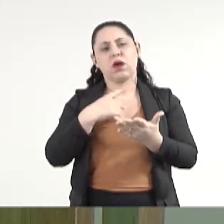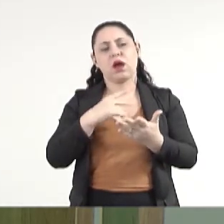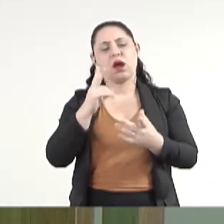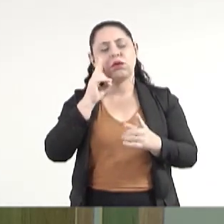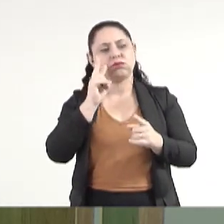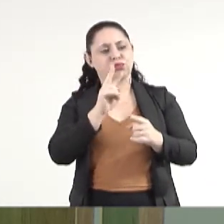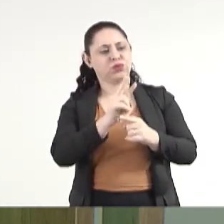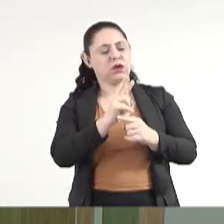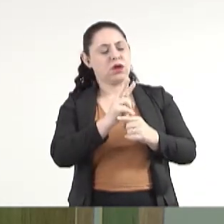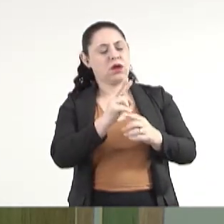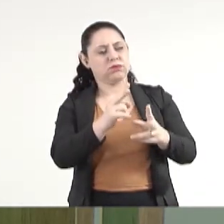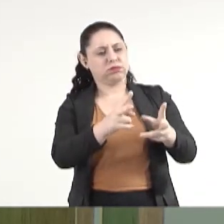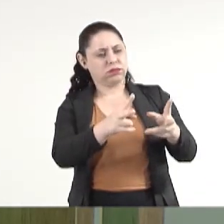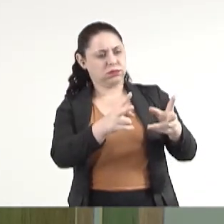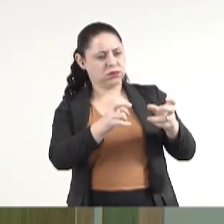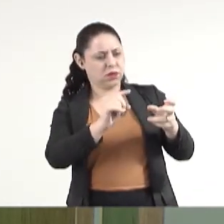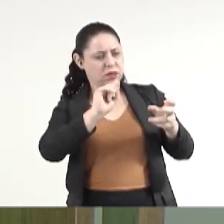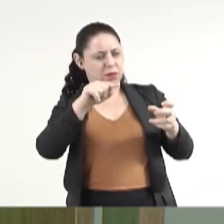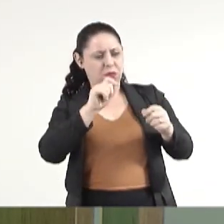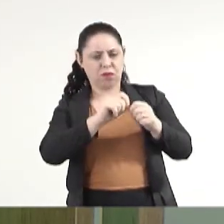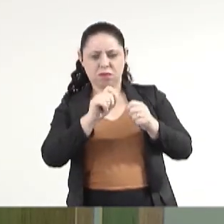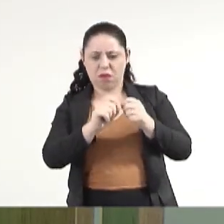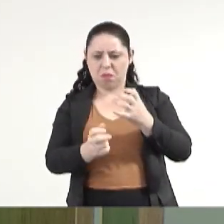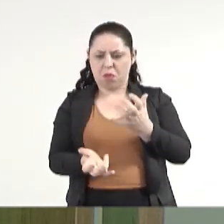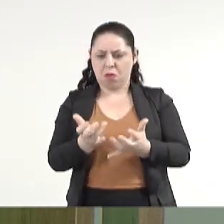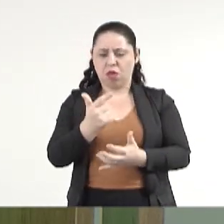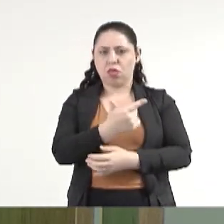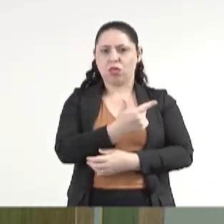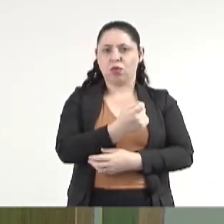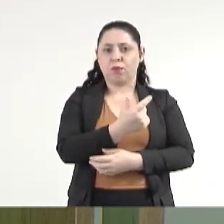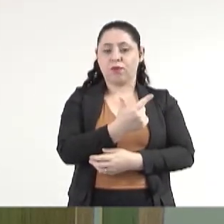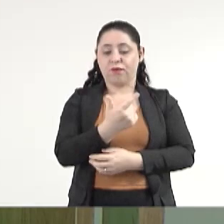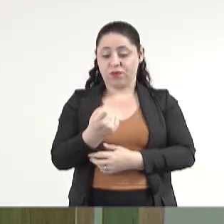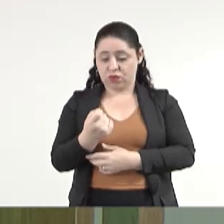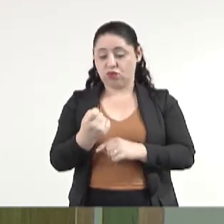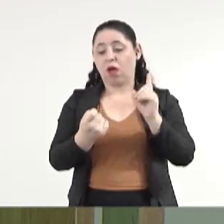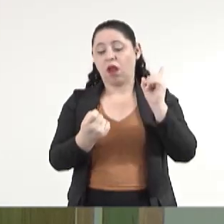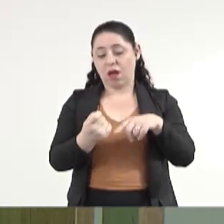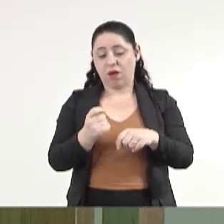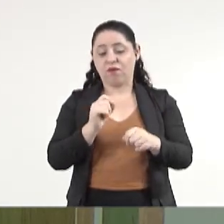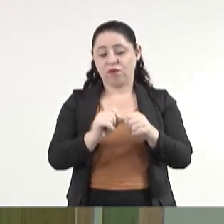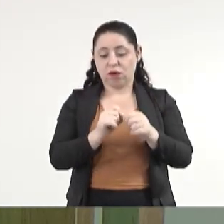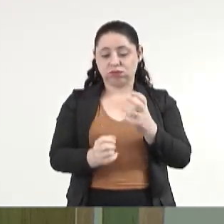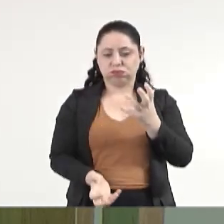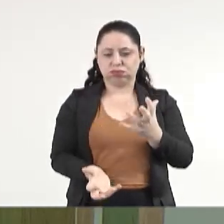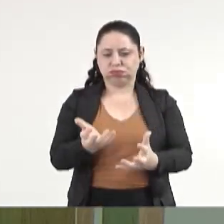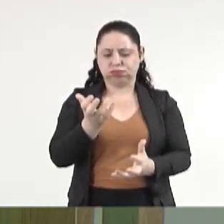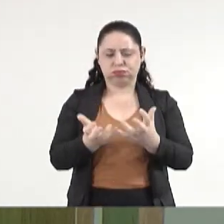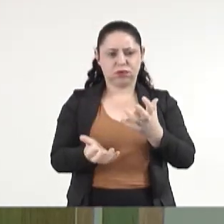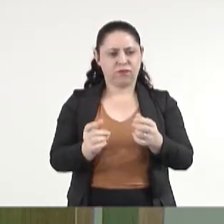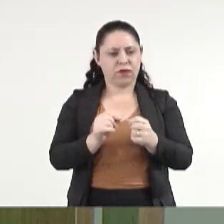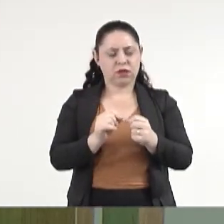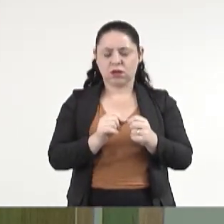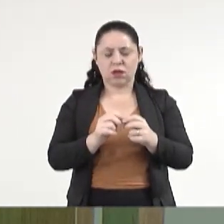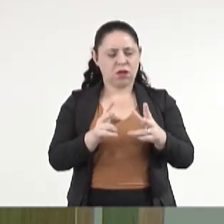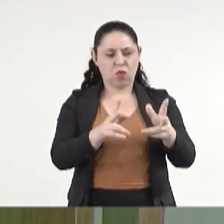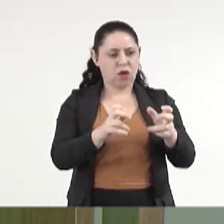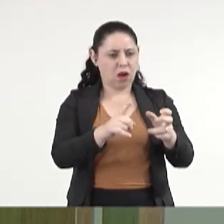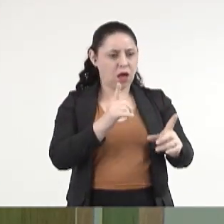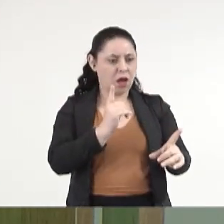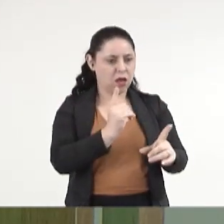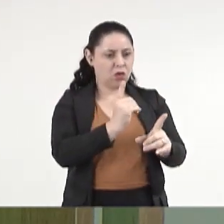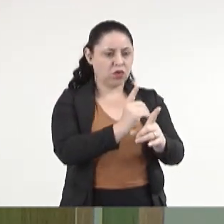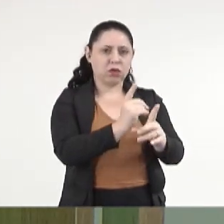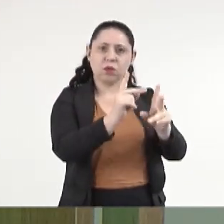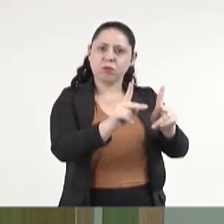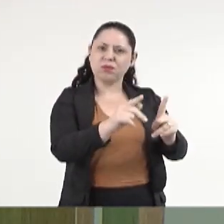ser evidencializada e percebida depois do fogo de 2020. Quer dizer, então o fogo acabou trazendo em evidência uma